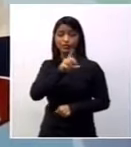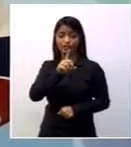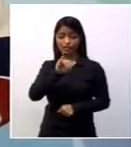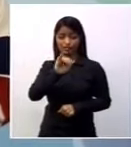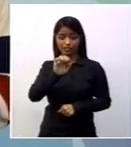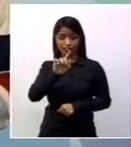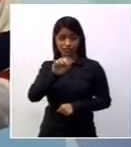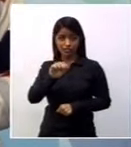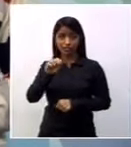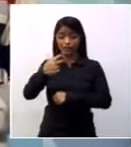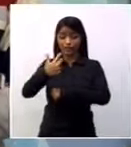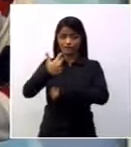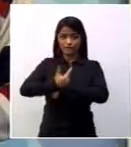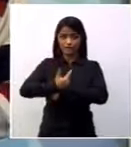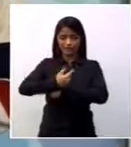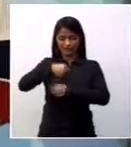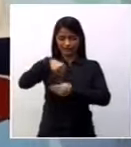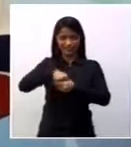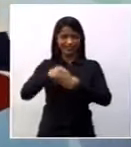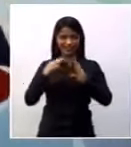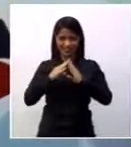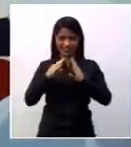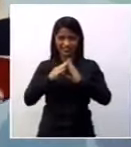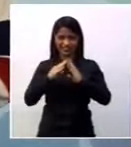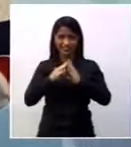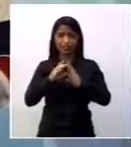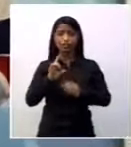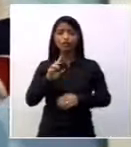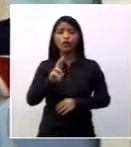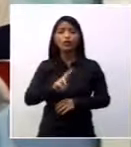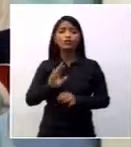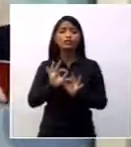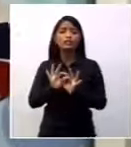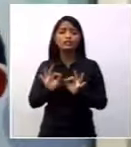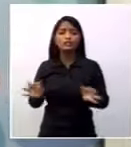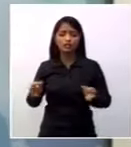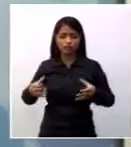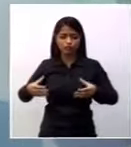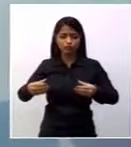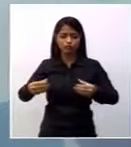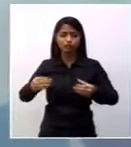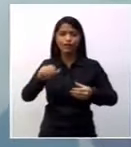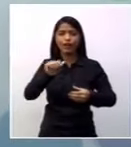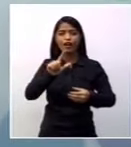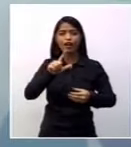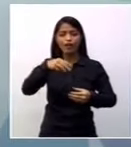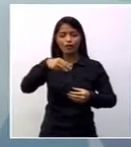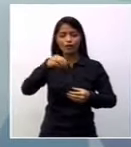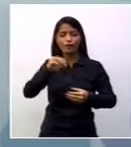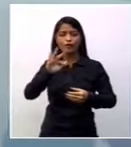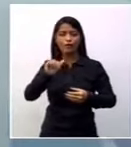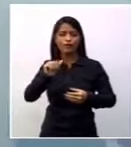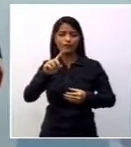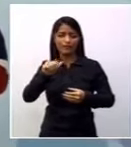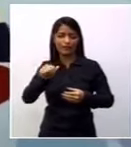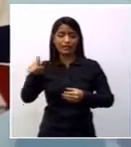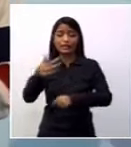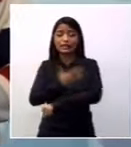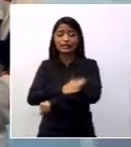casa dele. Ele utilizou apenas uma almofada e ele trabalhou o MMA Fit, né, que